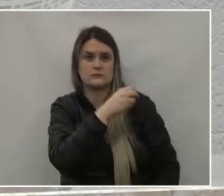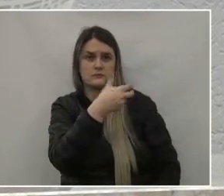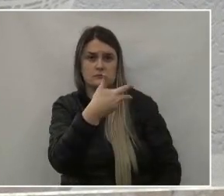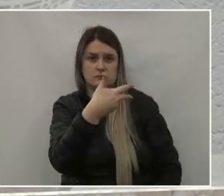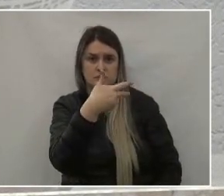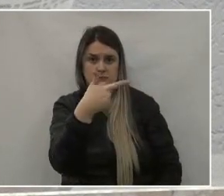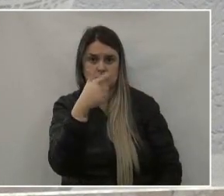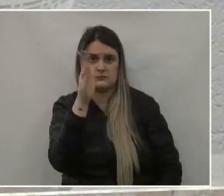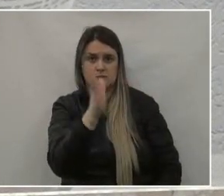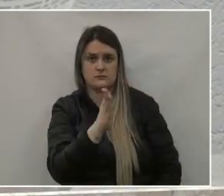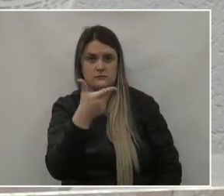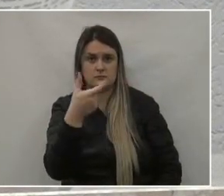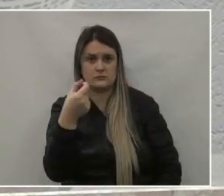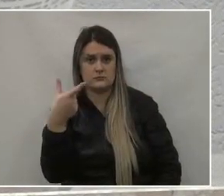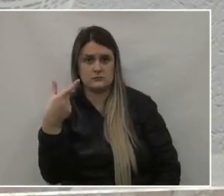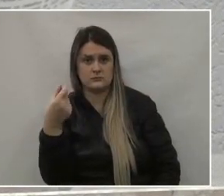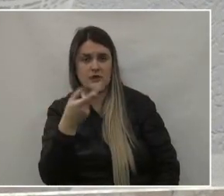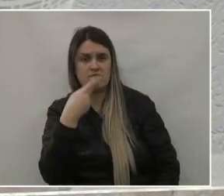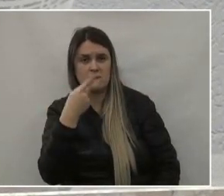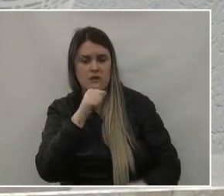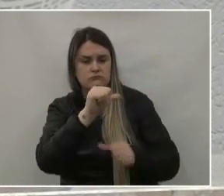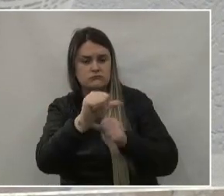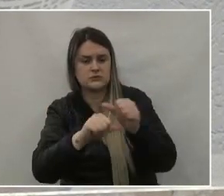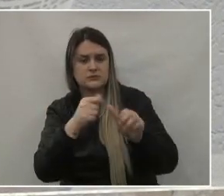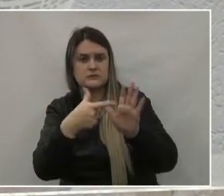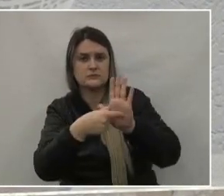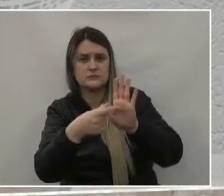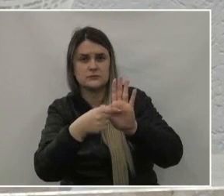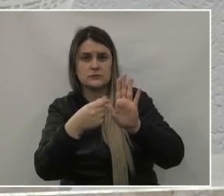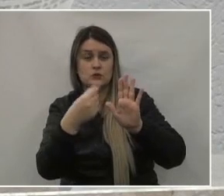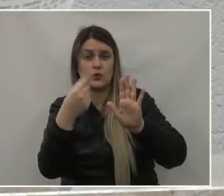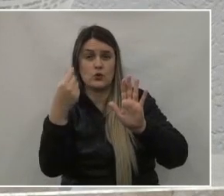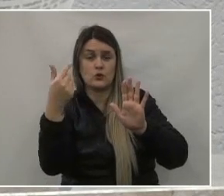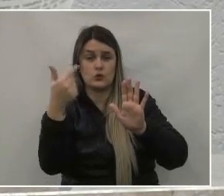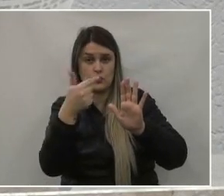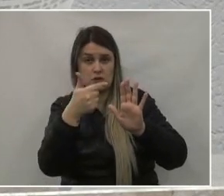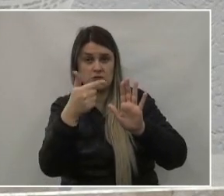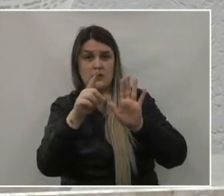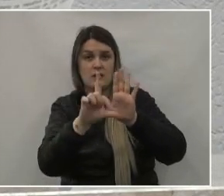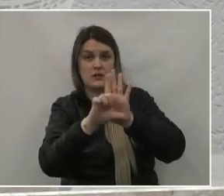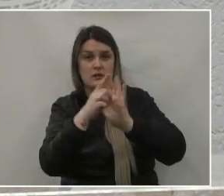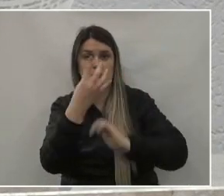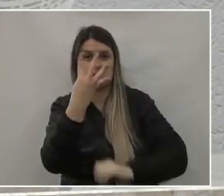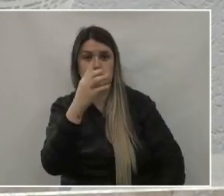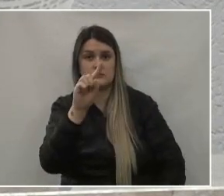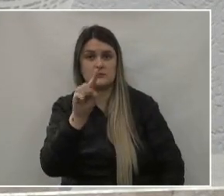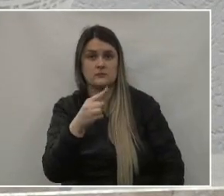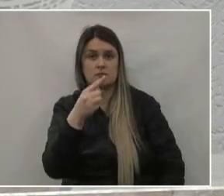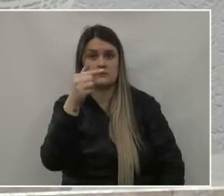32/2020. Dispõe sobre a alteração do artigo 2 da Lei número